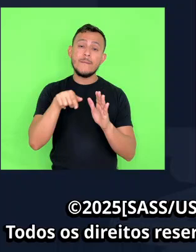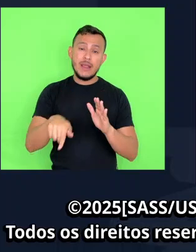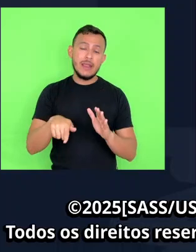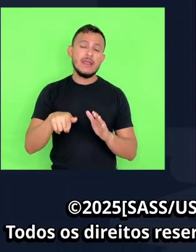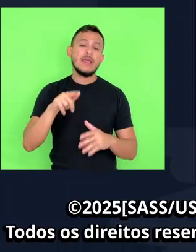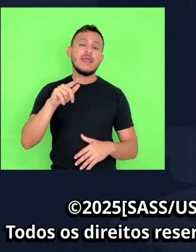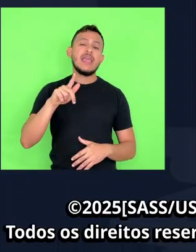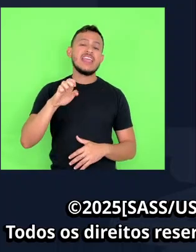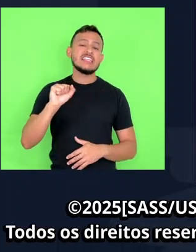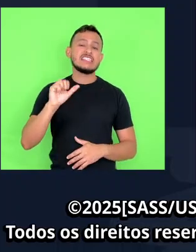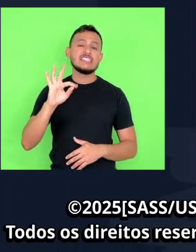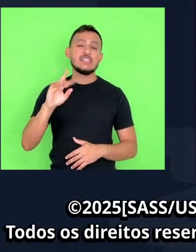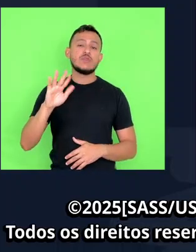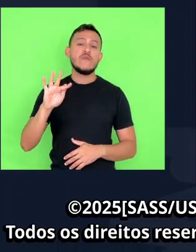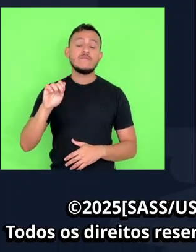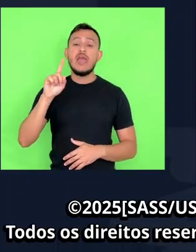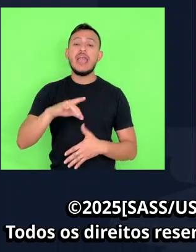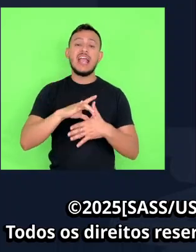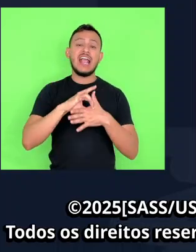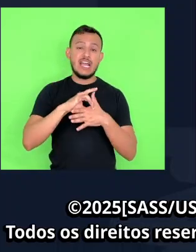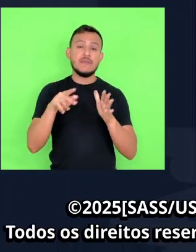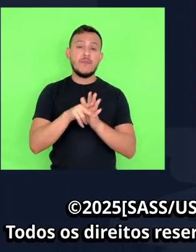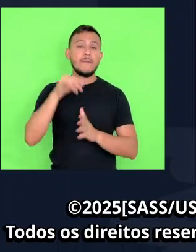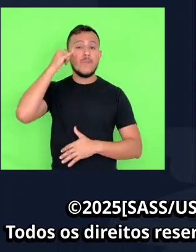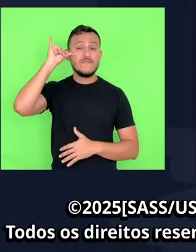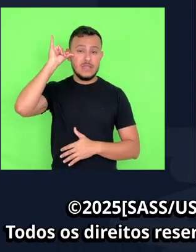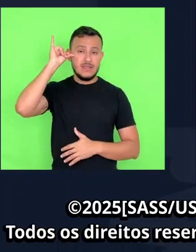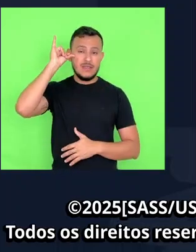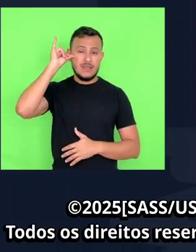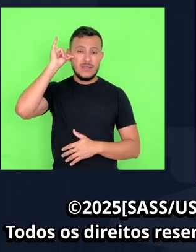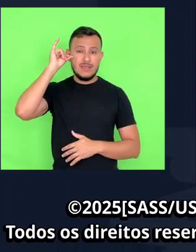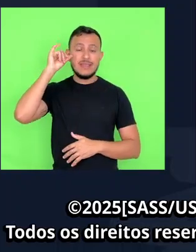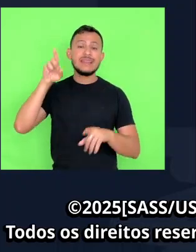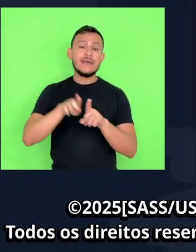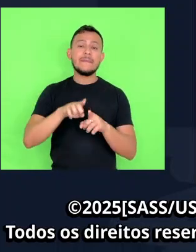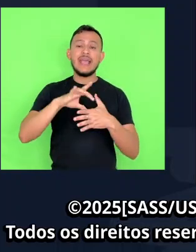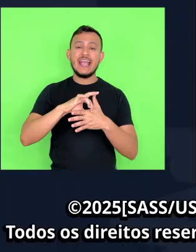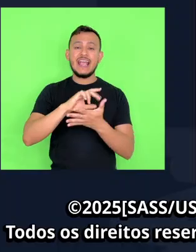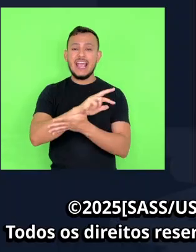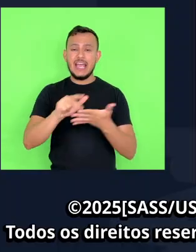gases de efeito estufa é a carne bovina, seguida aqui das carnes. Então,